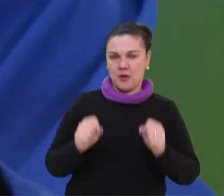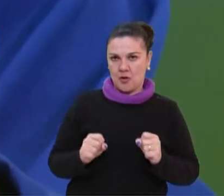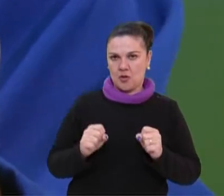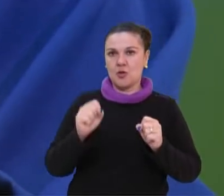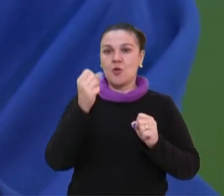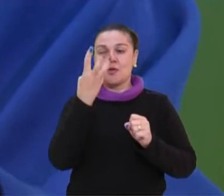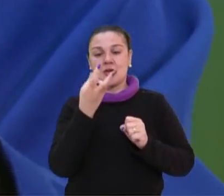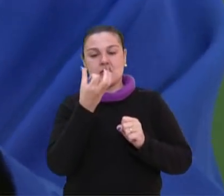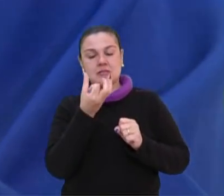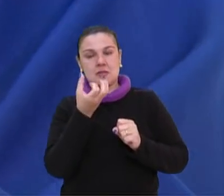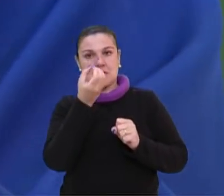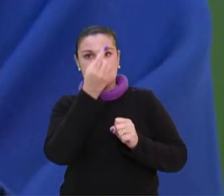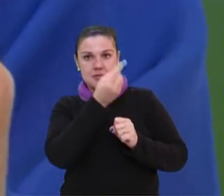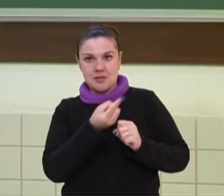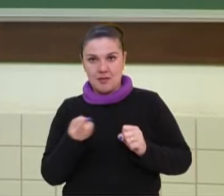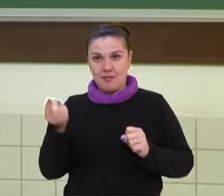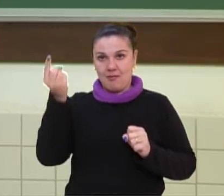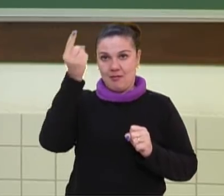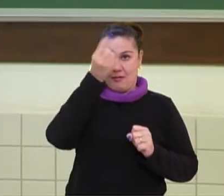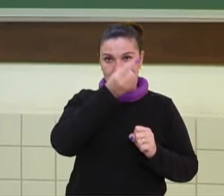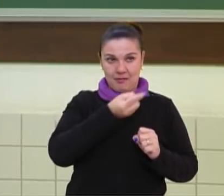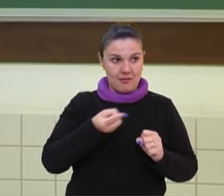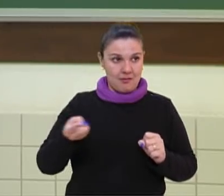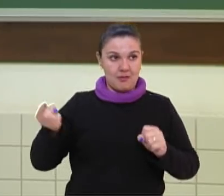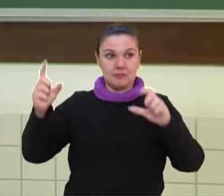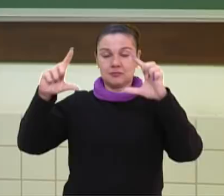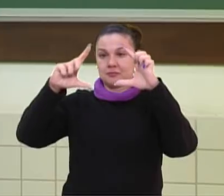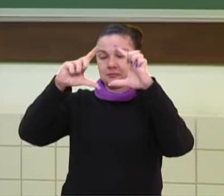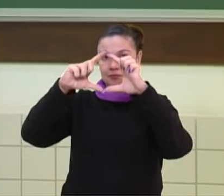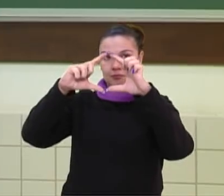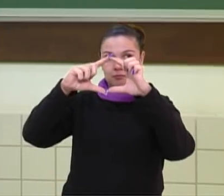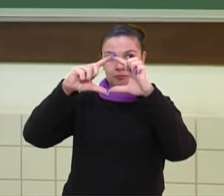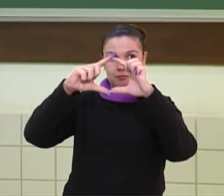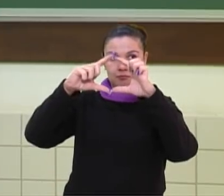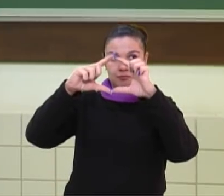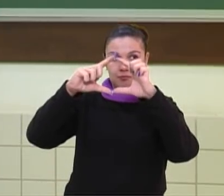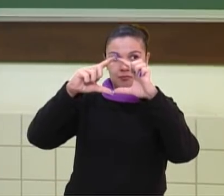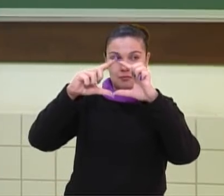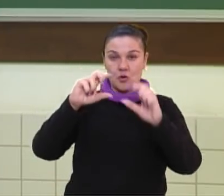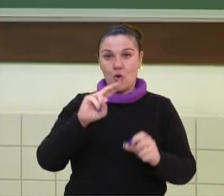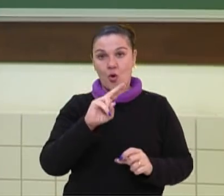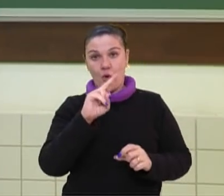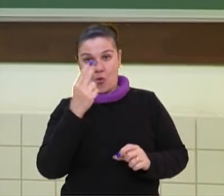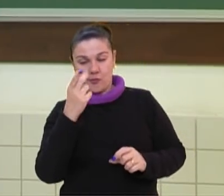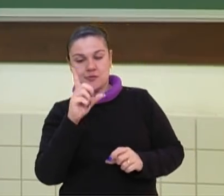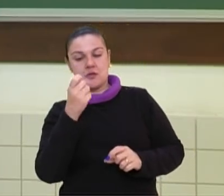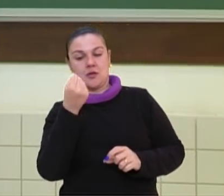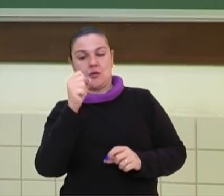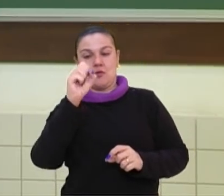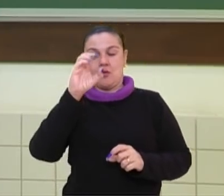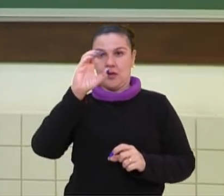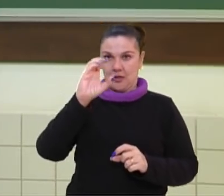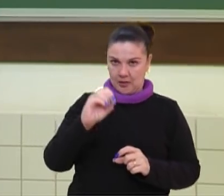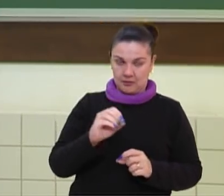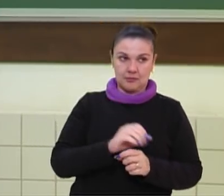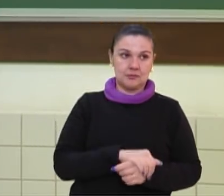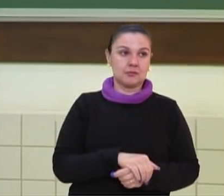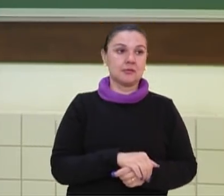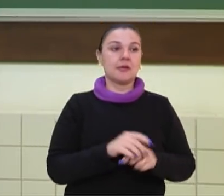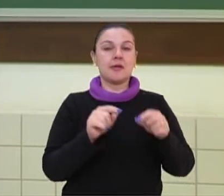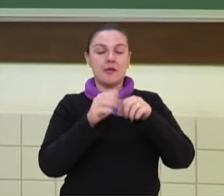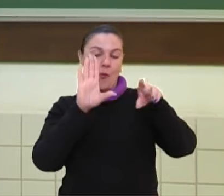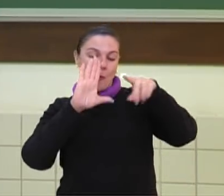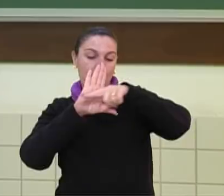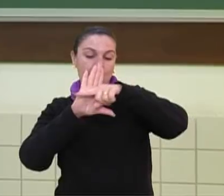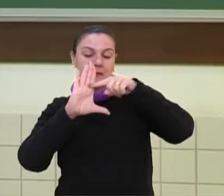o de 360 graus, que é esse que eu estou aqui na minha mão, quanto o de 180 graus, tá? Que seria a